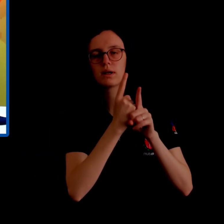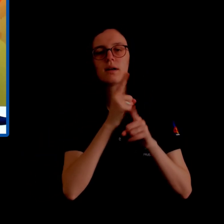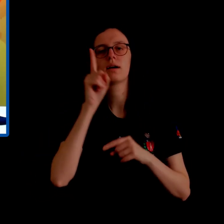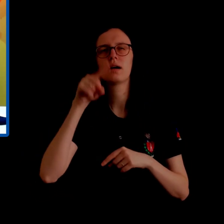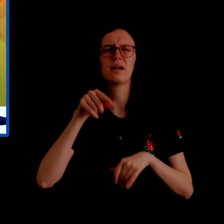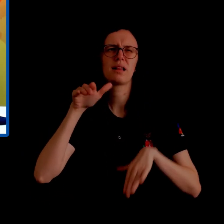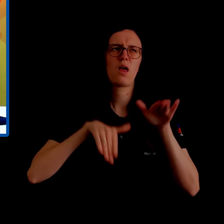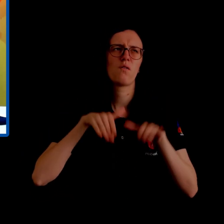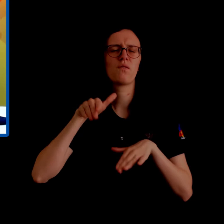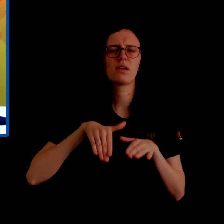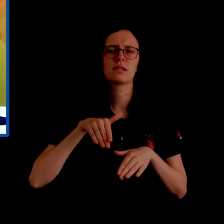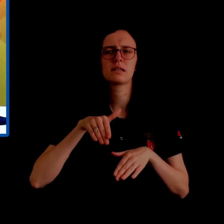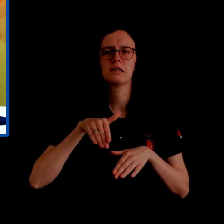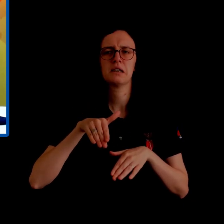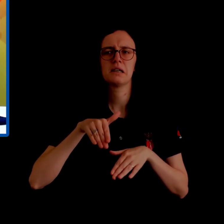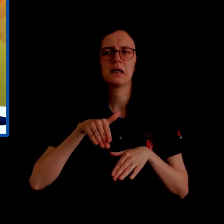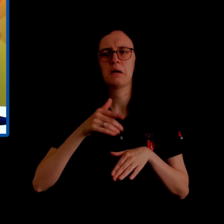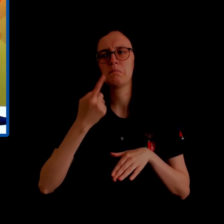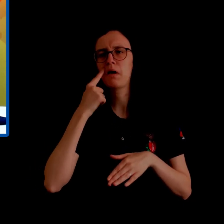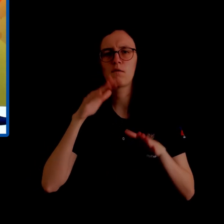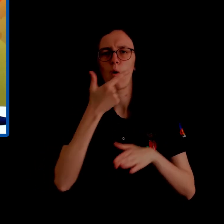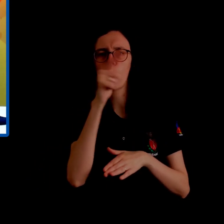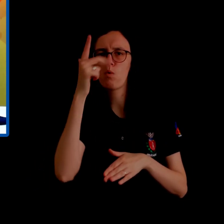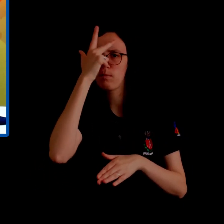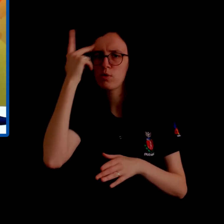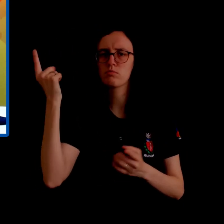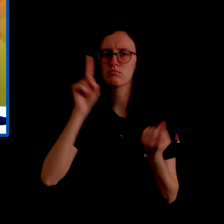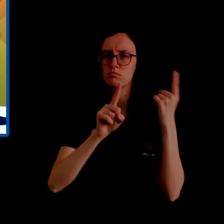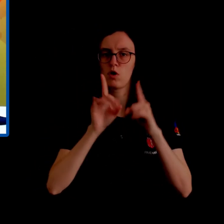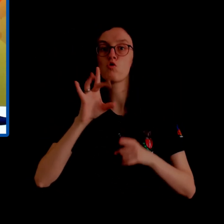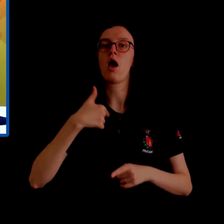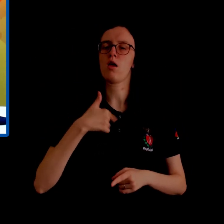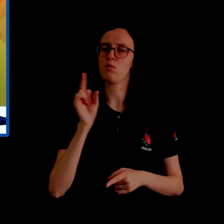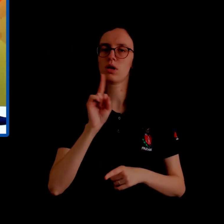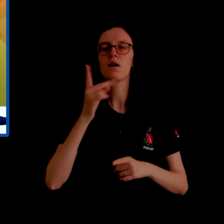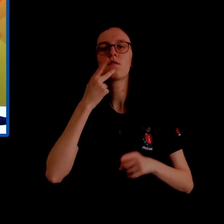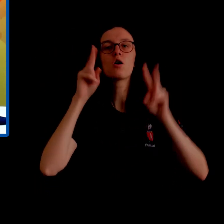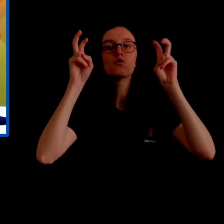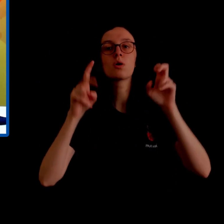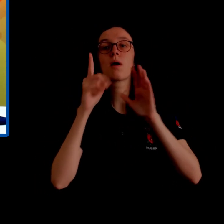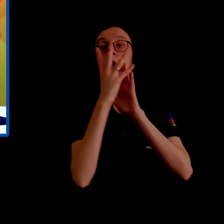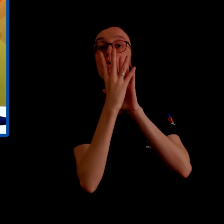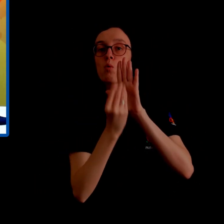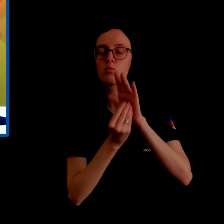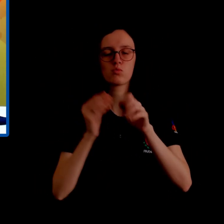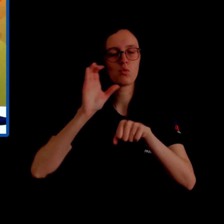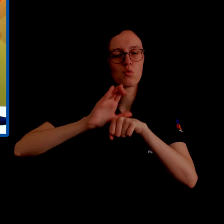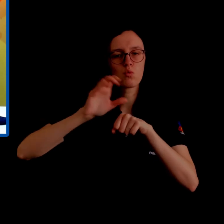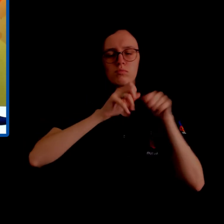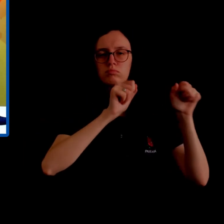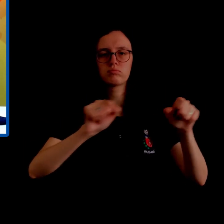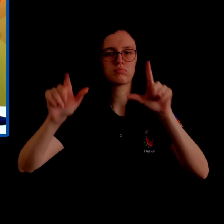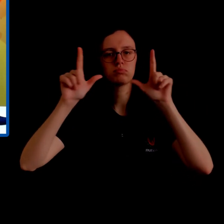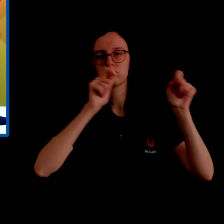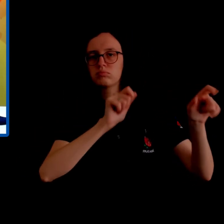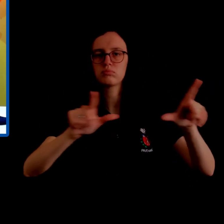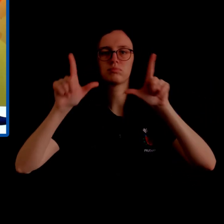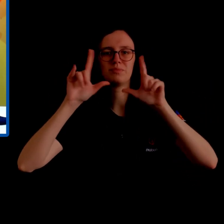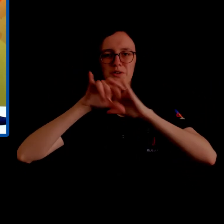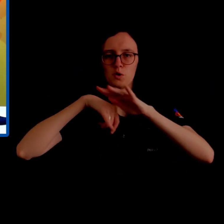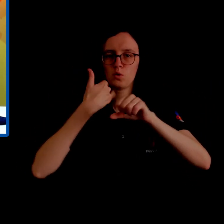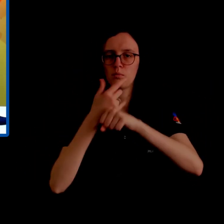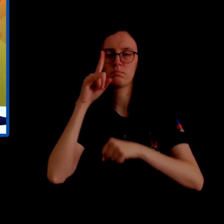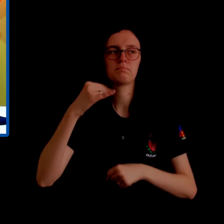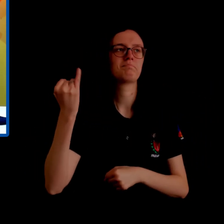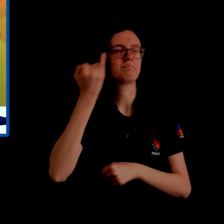talvez não só comigo, mas com outras pessoas, mas para a gente falar de conteúdo. E esses cursos, esses webinars, eles serão bem práticos, por